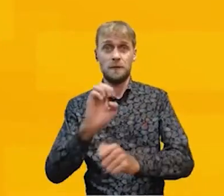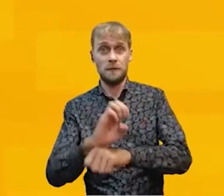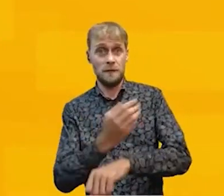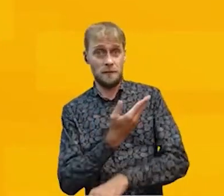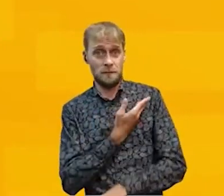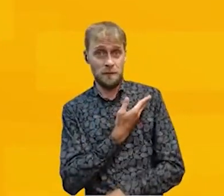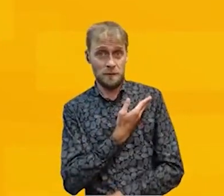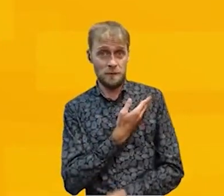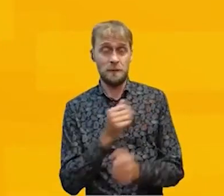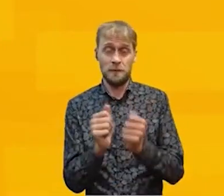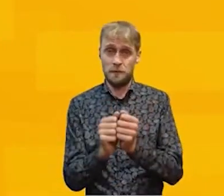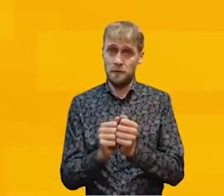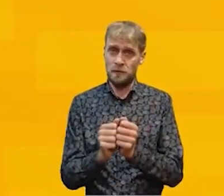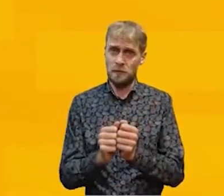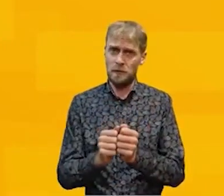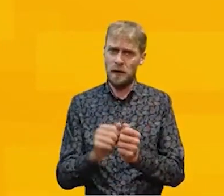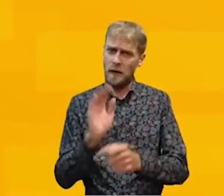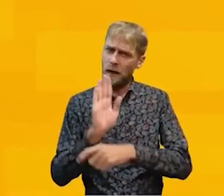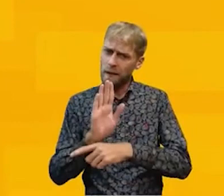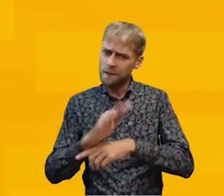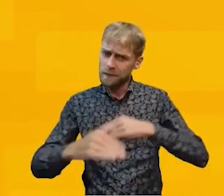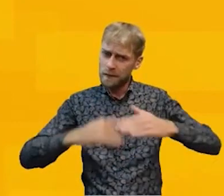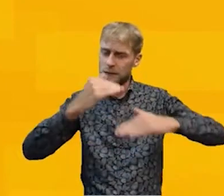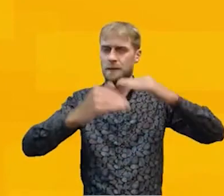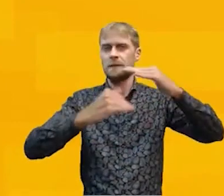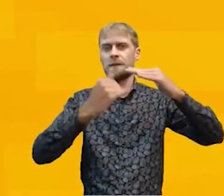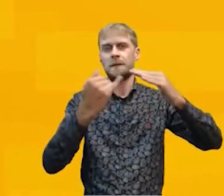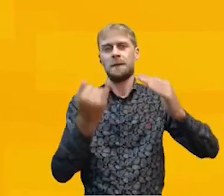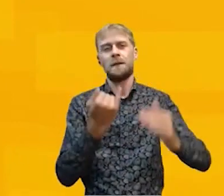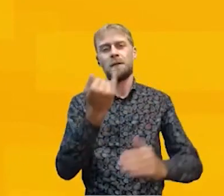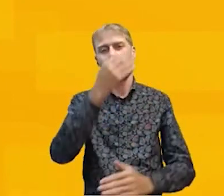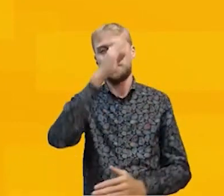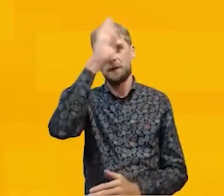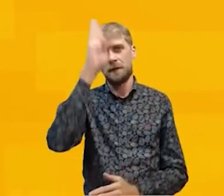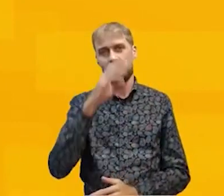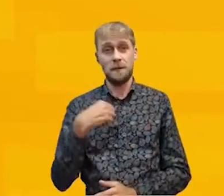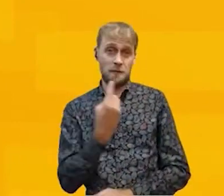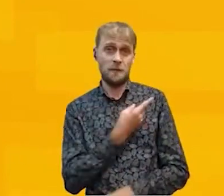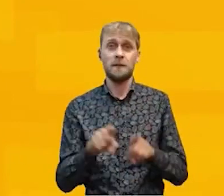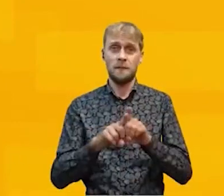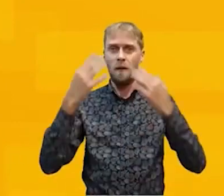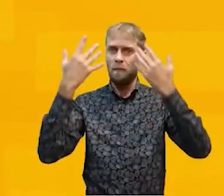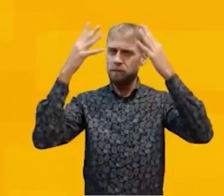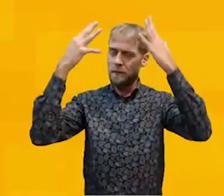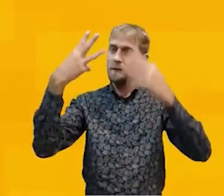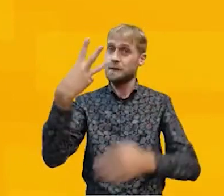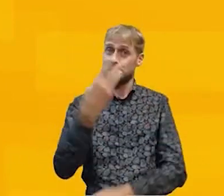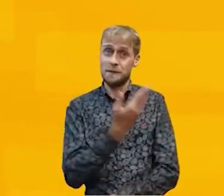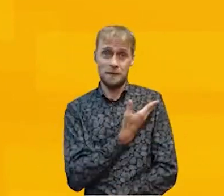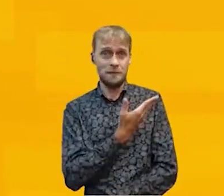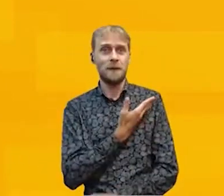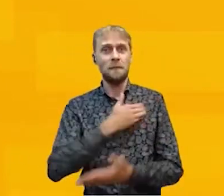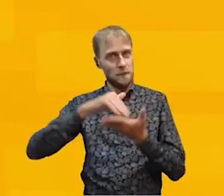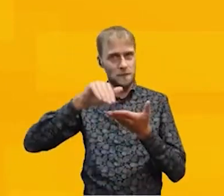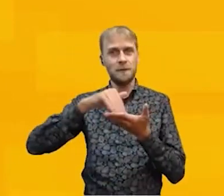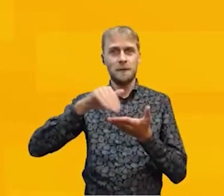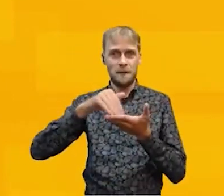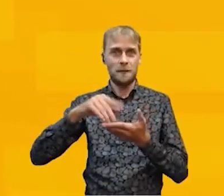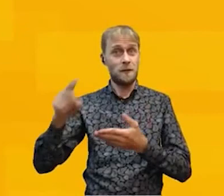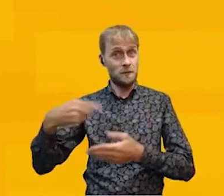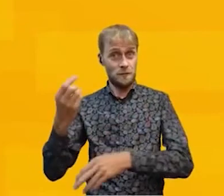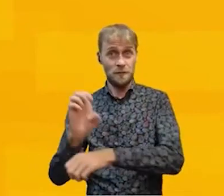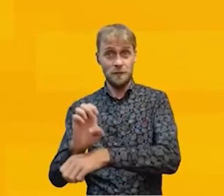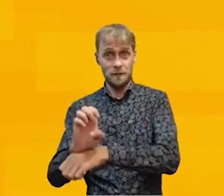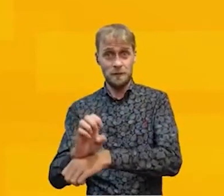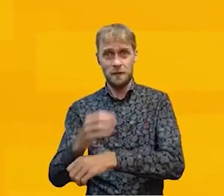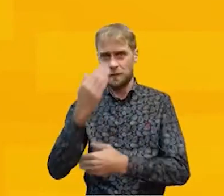vamos fazer esse bloco crescer, que é importante para o Brasil e para todos nós. Quero parabenizar todos os outros três amigos, né, dos outros estados, tá certo? E